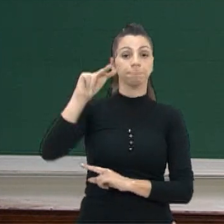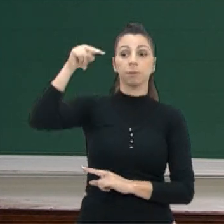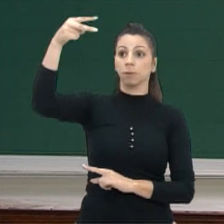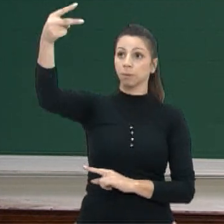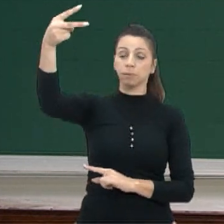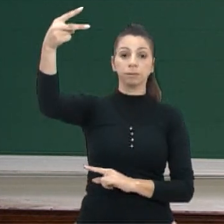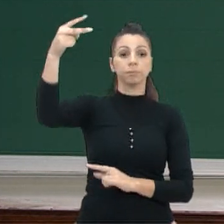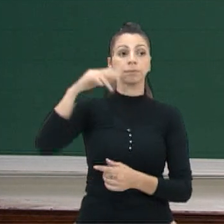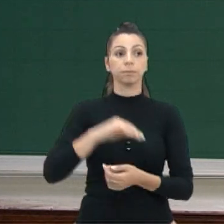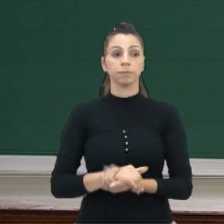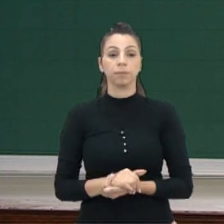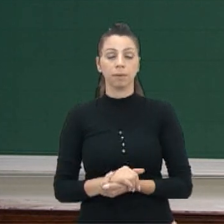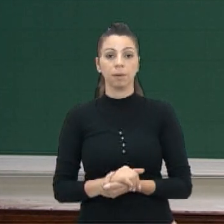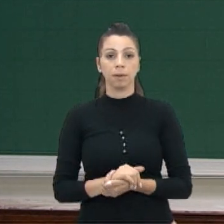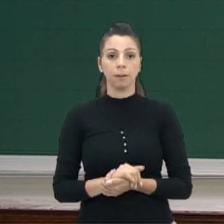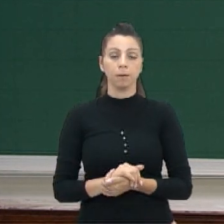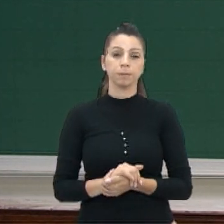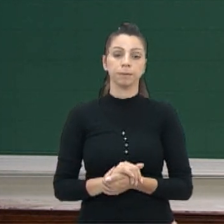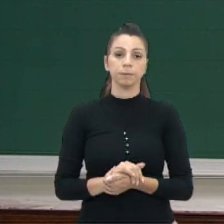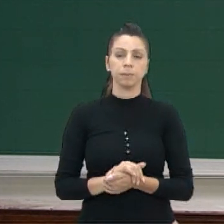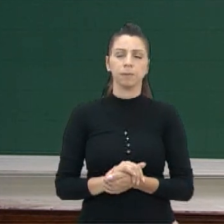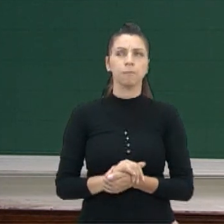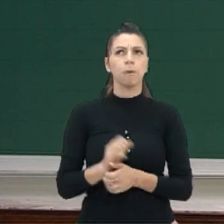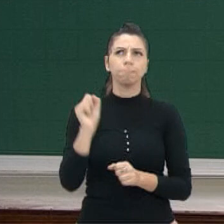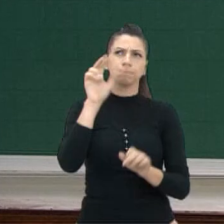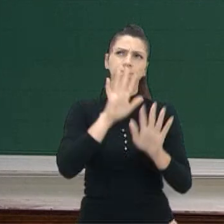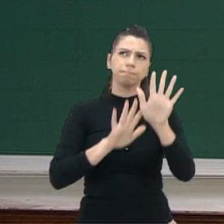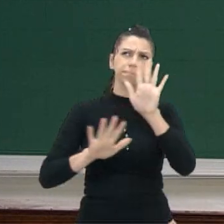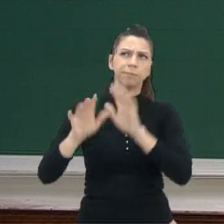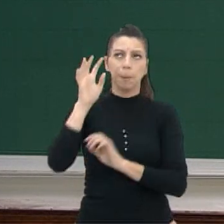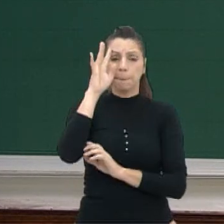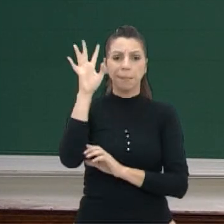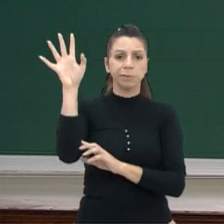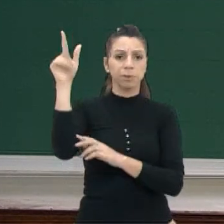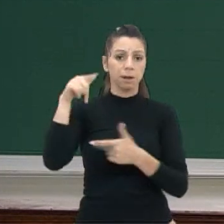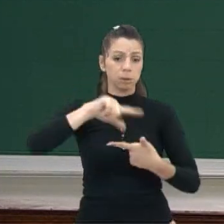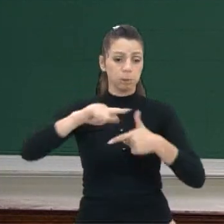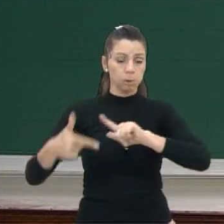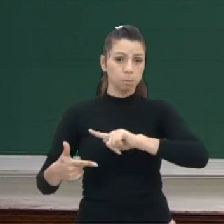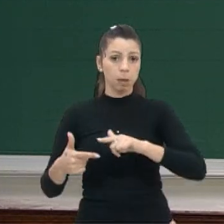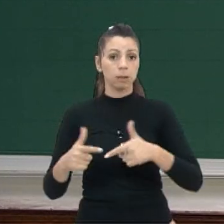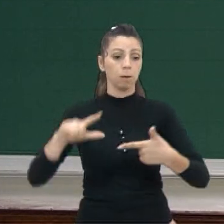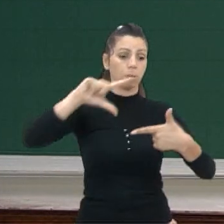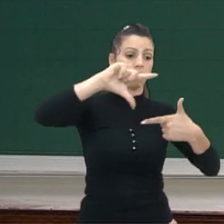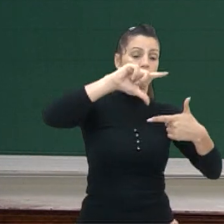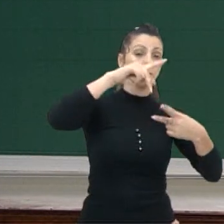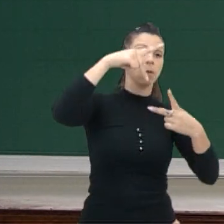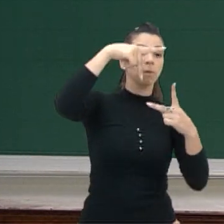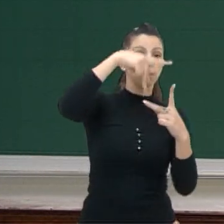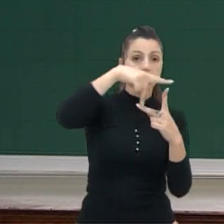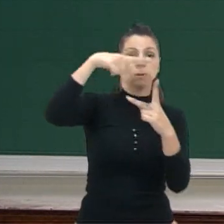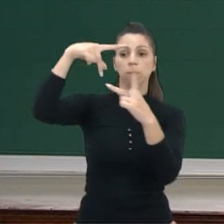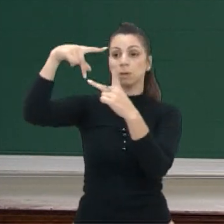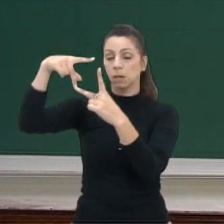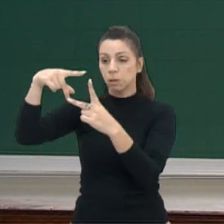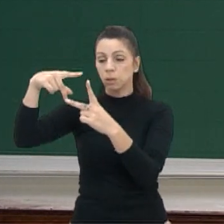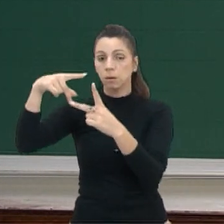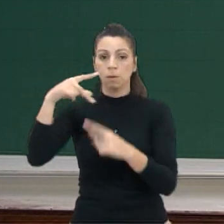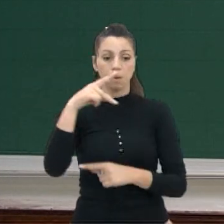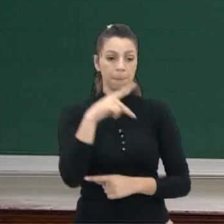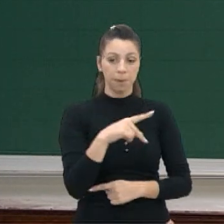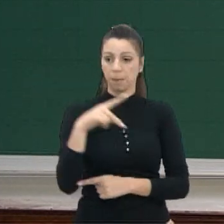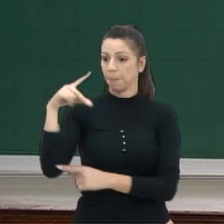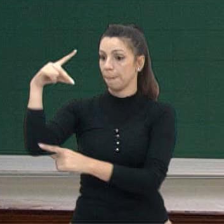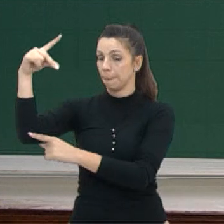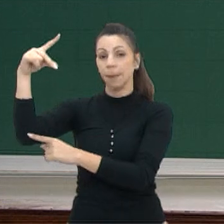e lado p. Então, eu tenho 4 quadradinhos mais 2 quadradinhos, eu vou ter 6 quadradinhos de lado p,